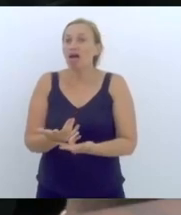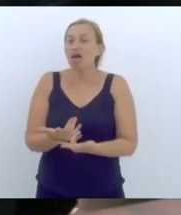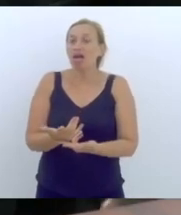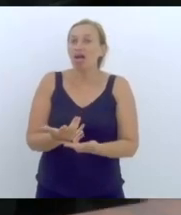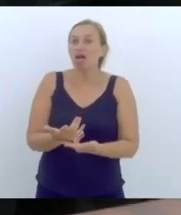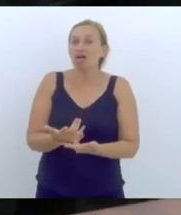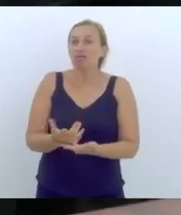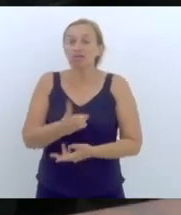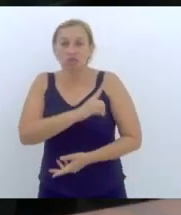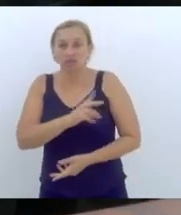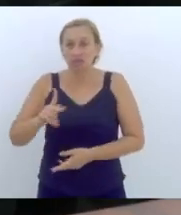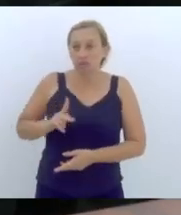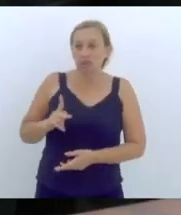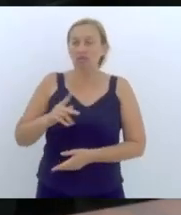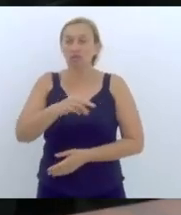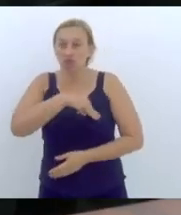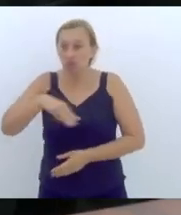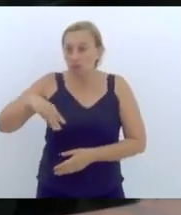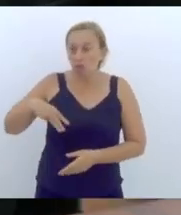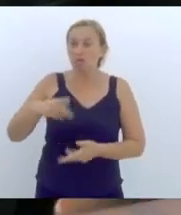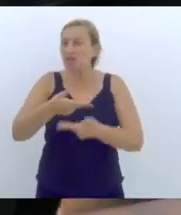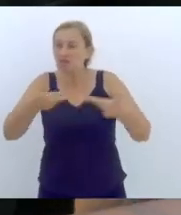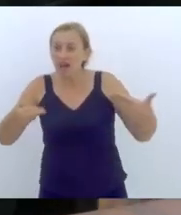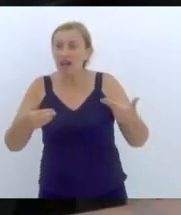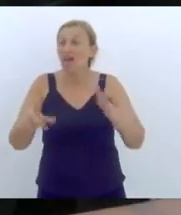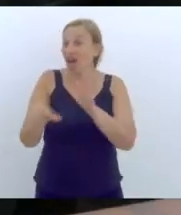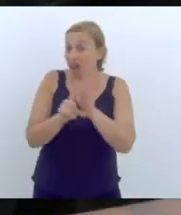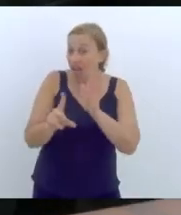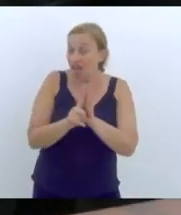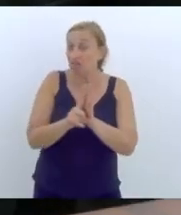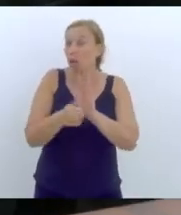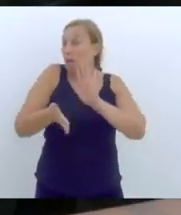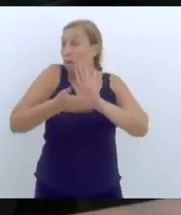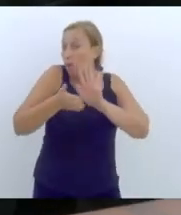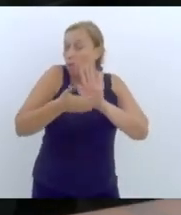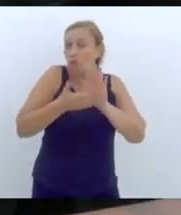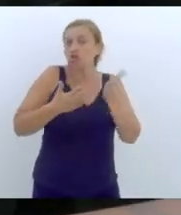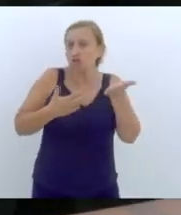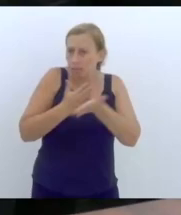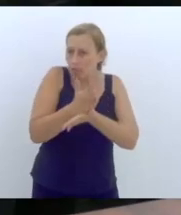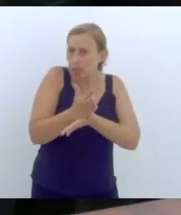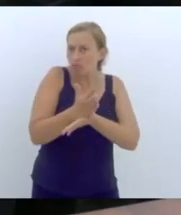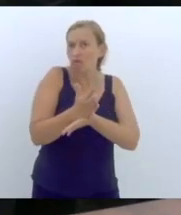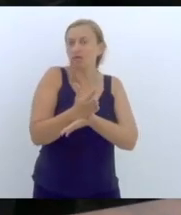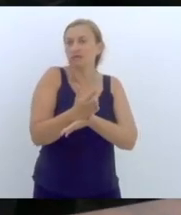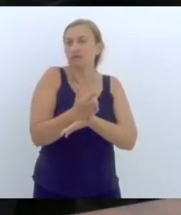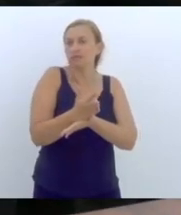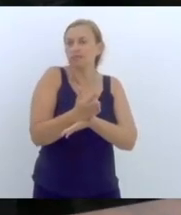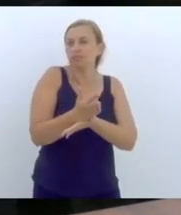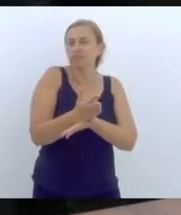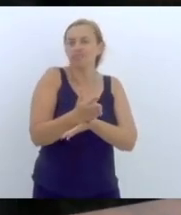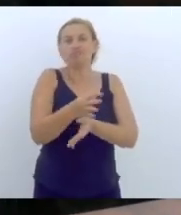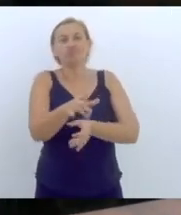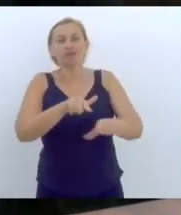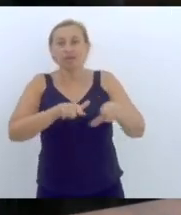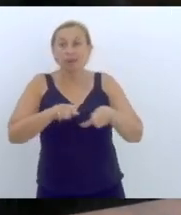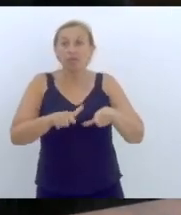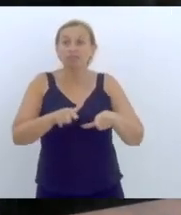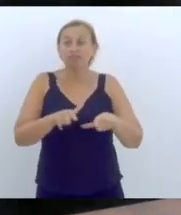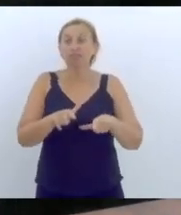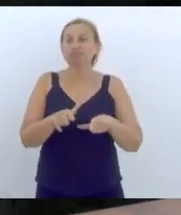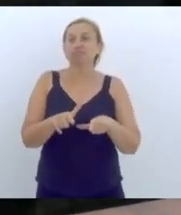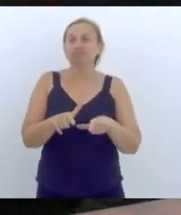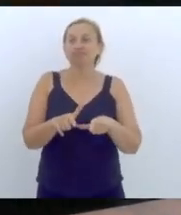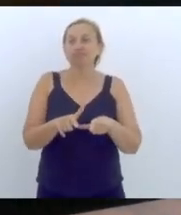e, inclusive, várias leis foram propostas e aprovadas a partir desse trabalho. Portanto,